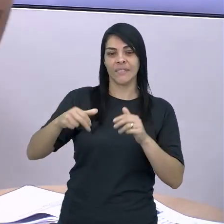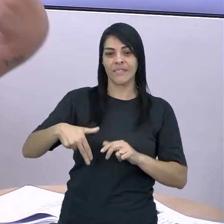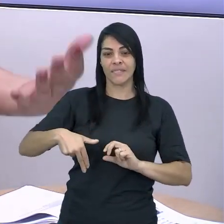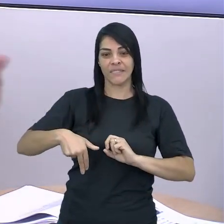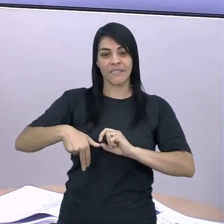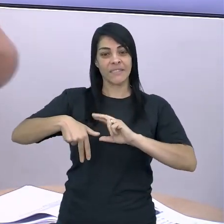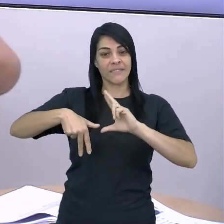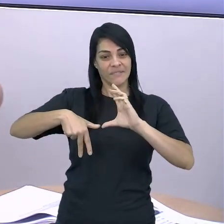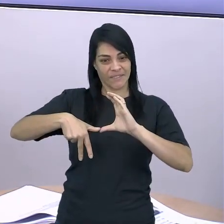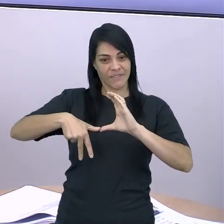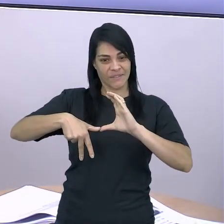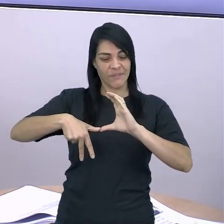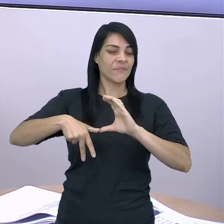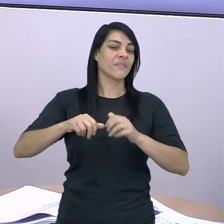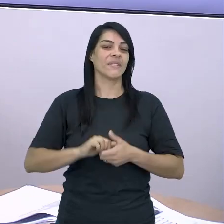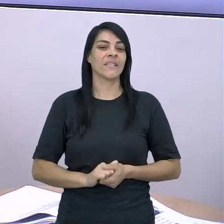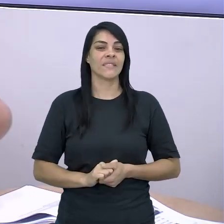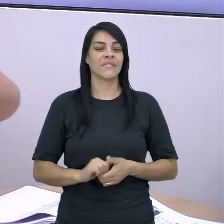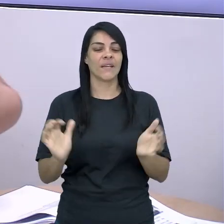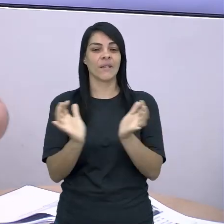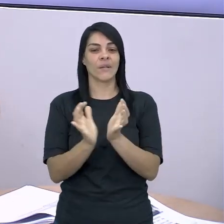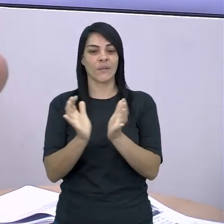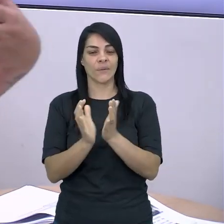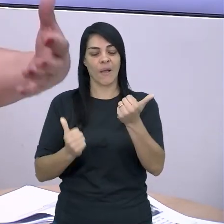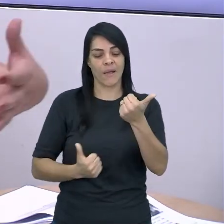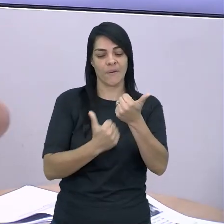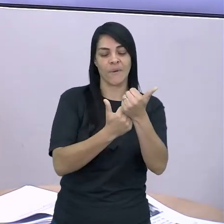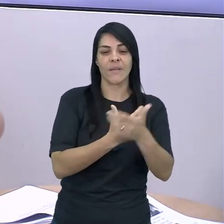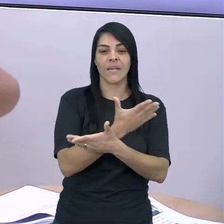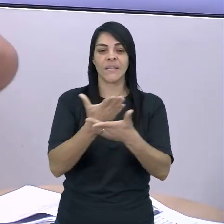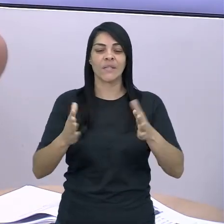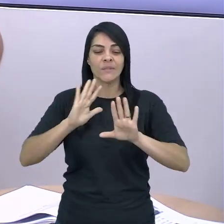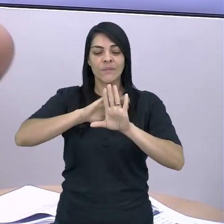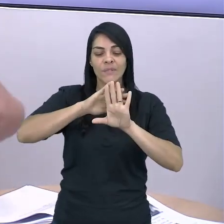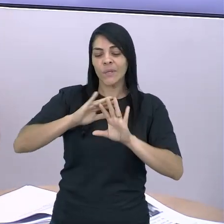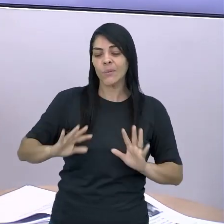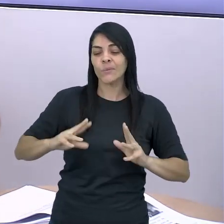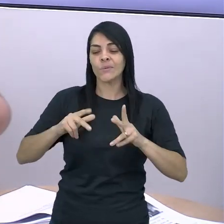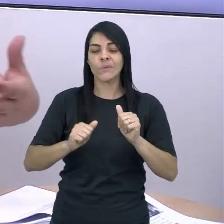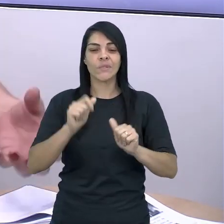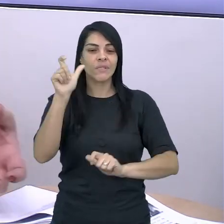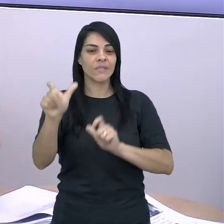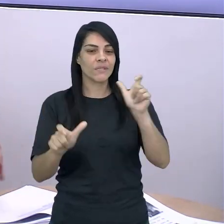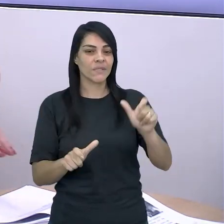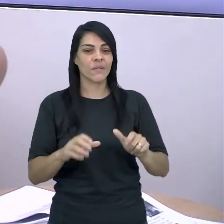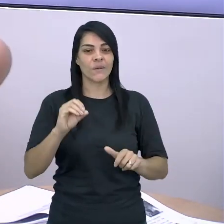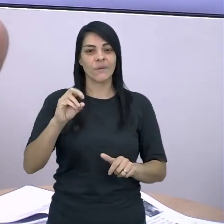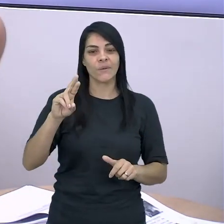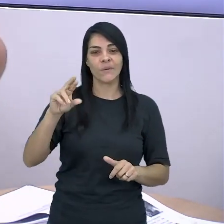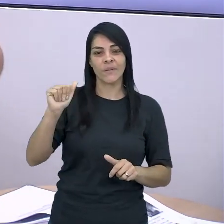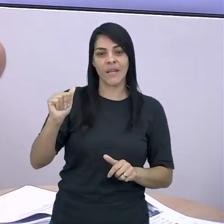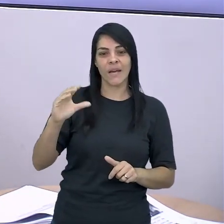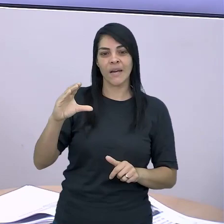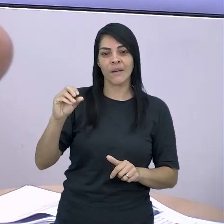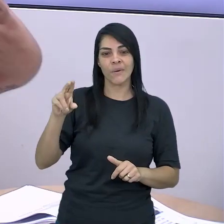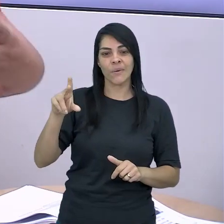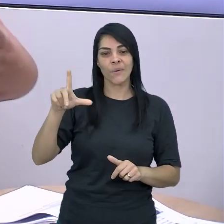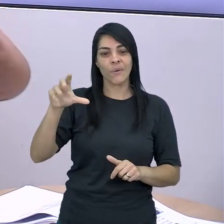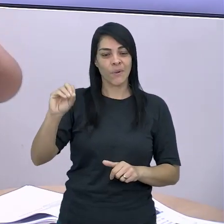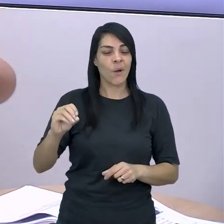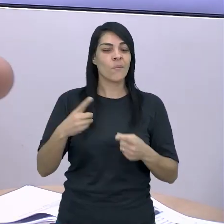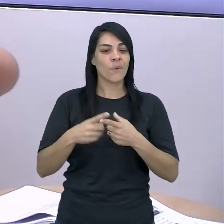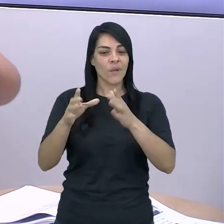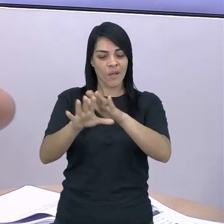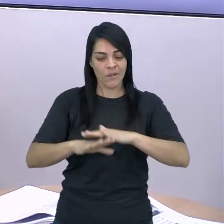essa equipe maravilhosa que sempre apoia a gente, produção, todo mundo, a gente chamava de oráculo para os pequenos, né, porque é um